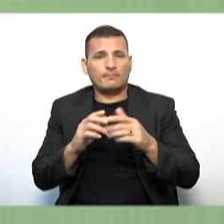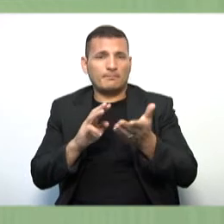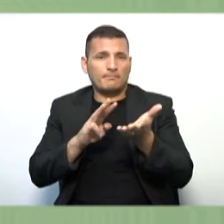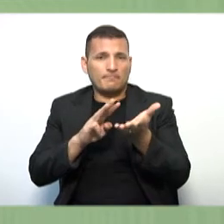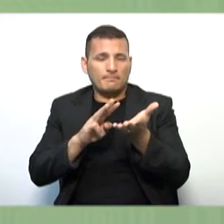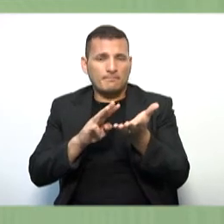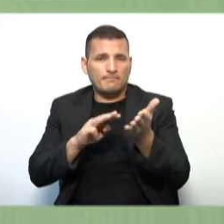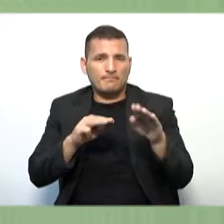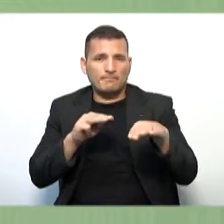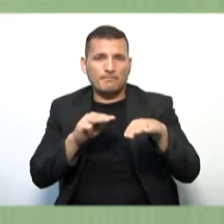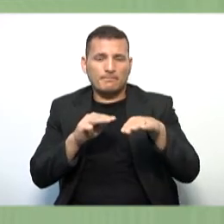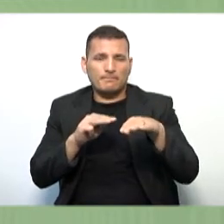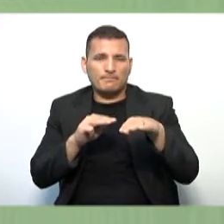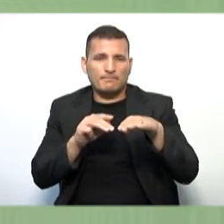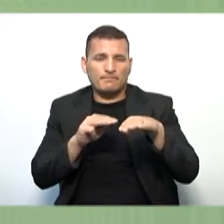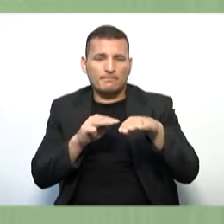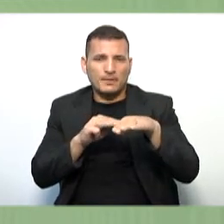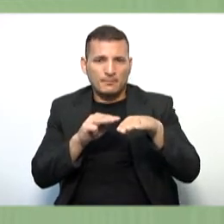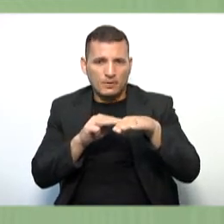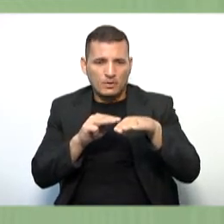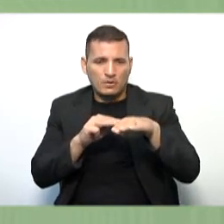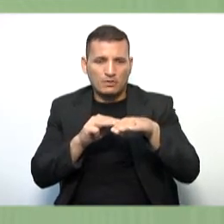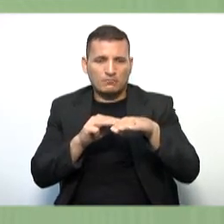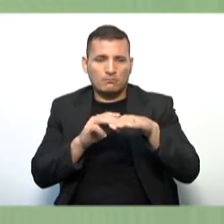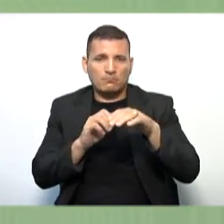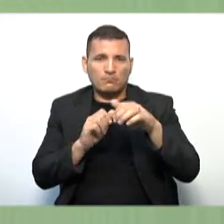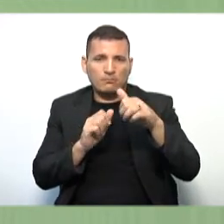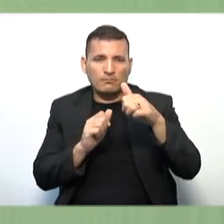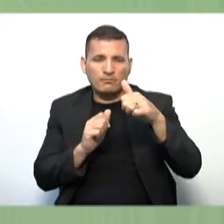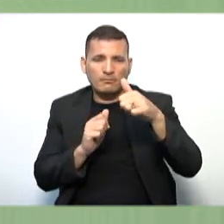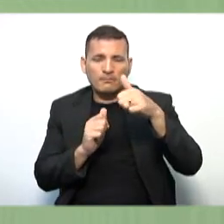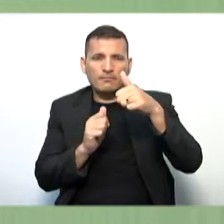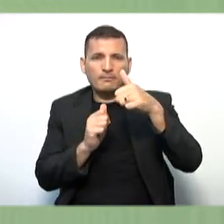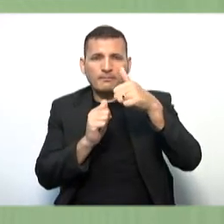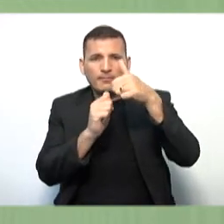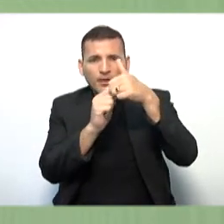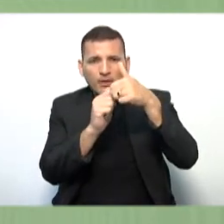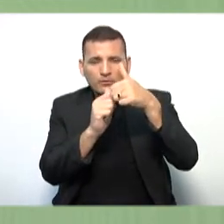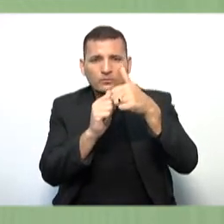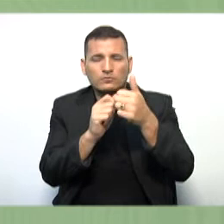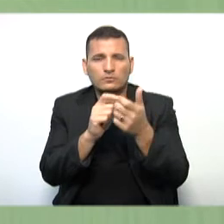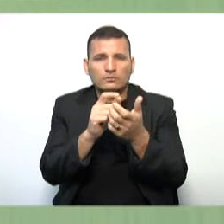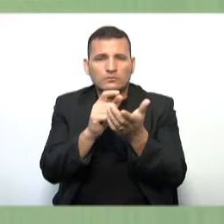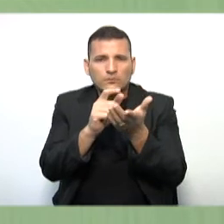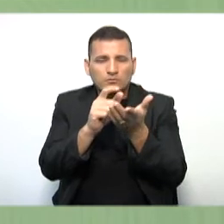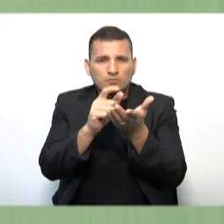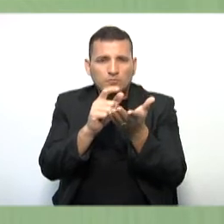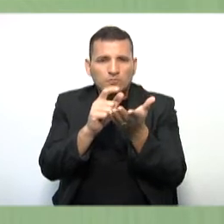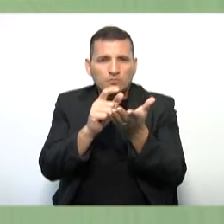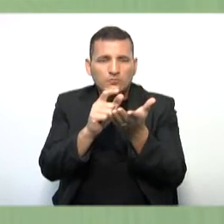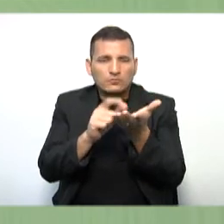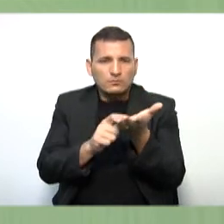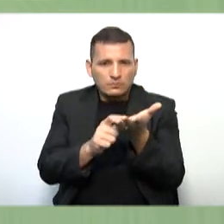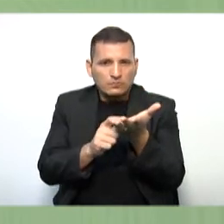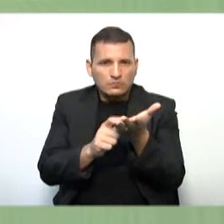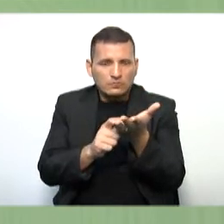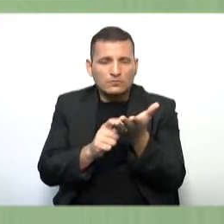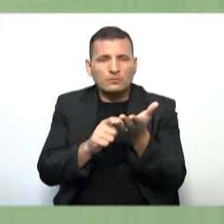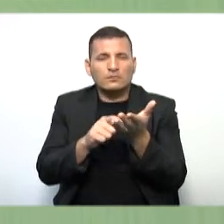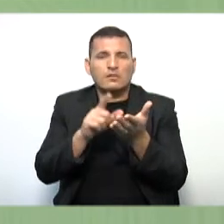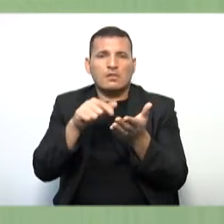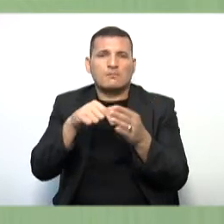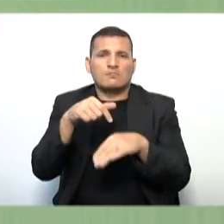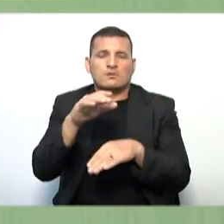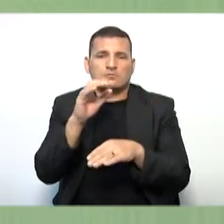do processador, elas são memórias mais rápidas, entretanto, com capacidades menores